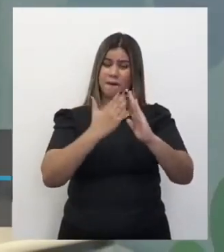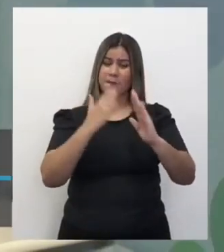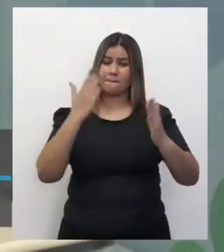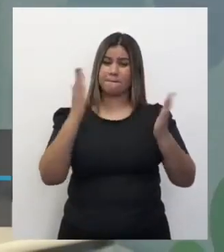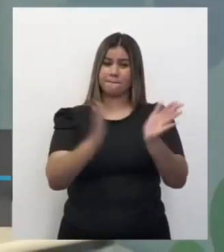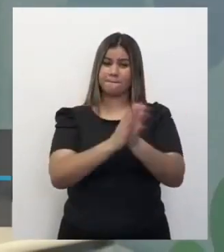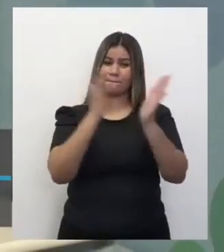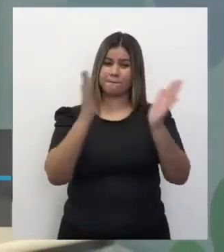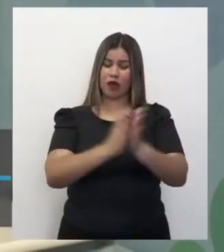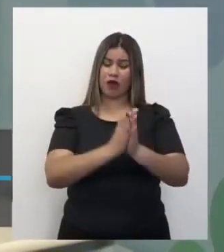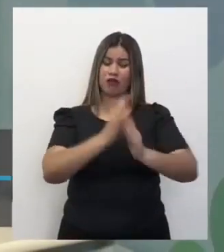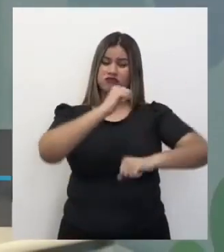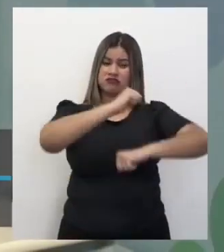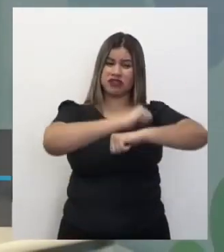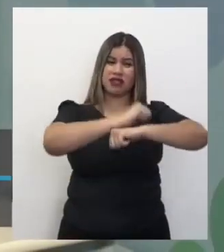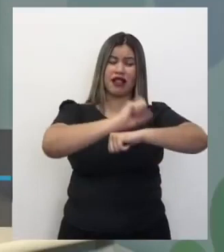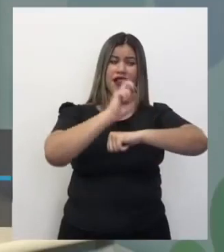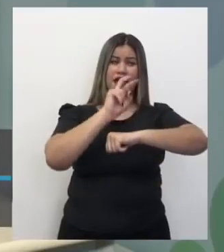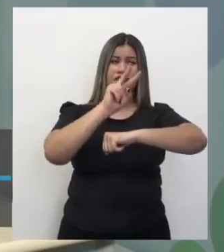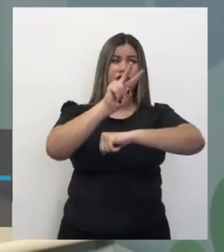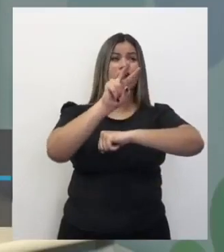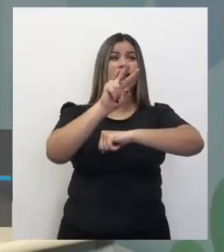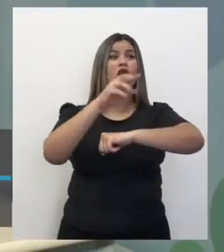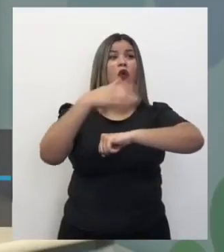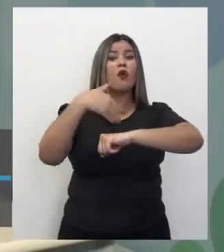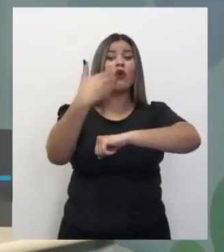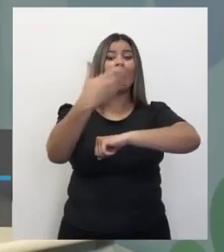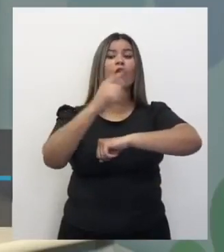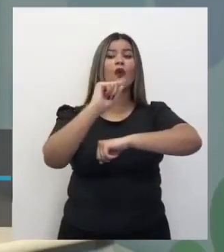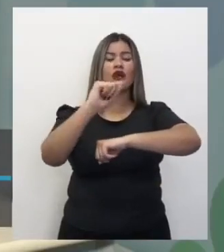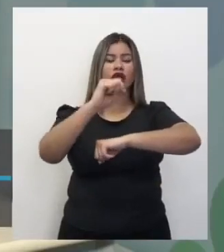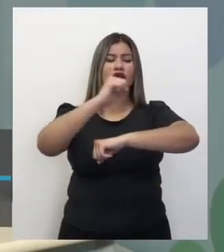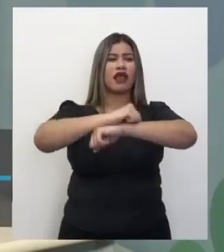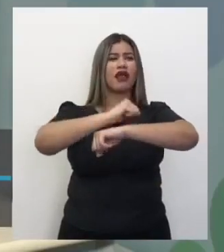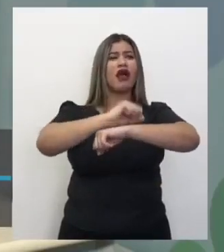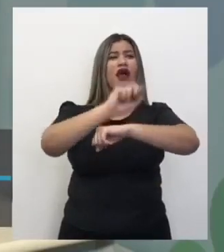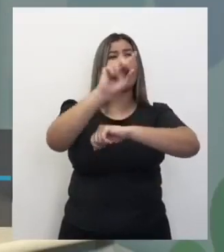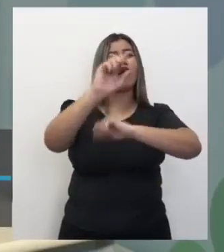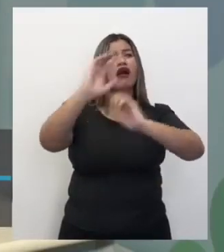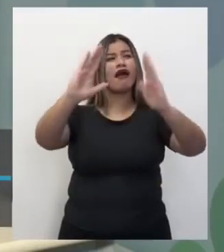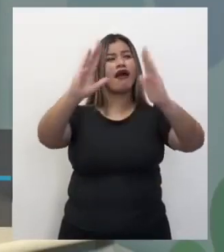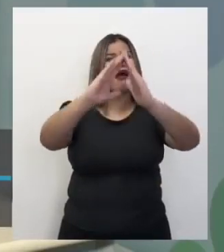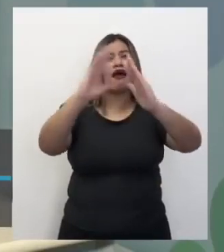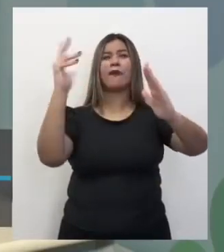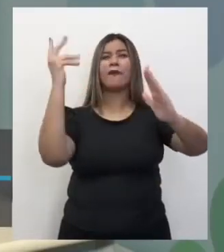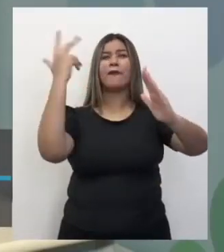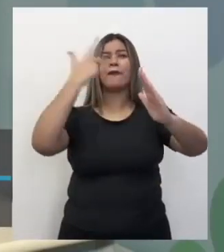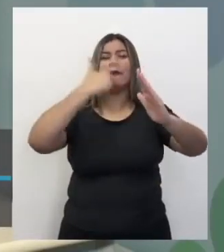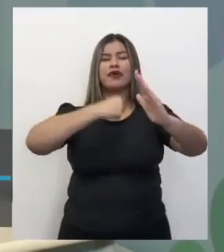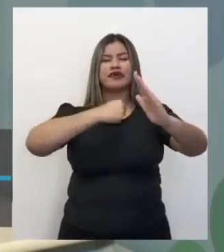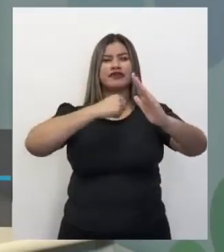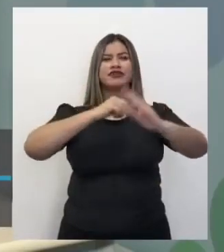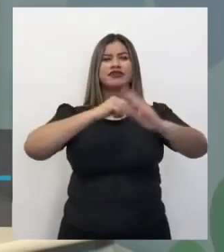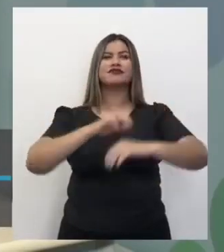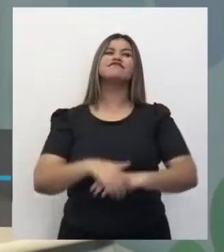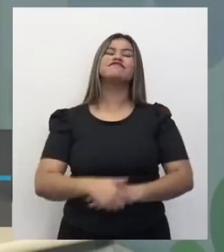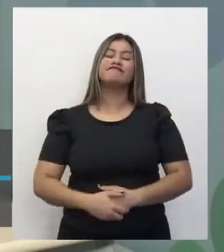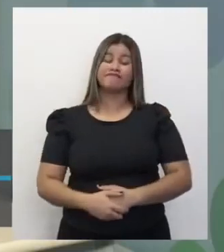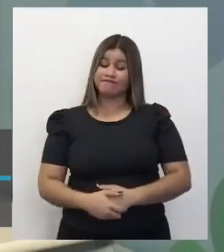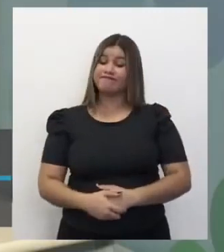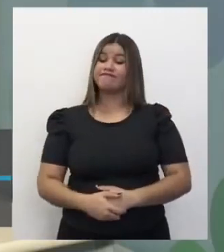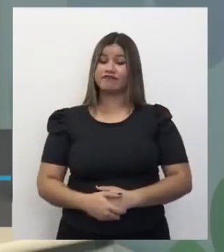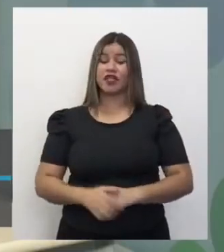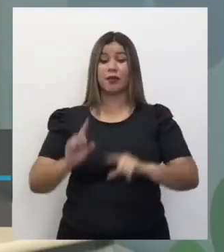representa e aí representa também. isso. Sonho. Mas ali, a hora que eu olhei nessa pontezinha que eu tirei essa fotografia,